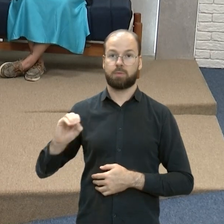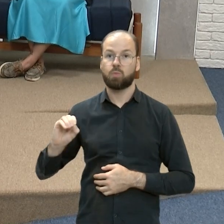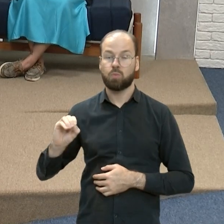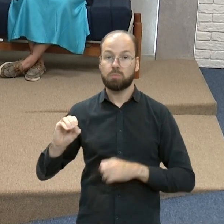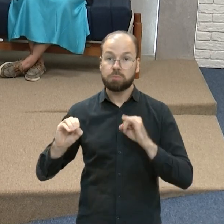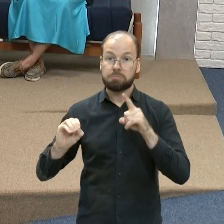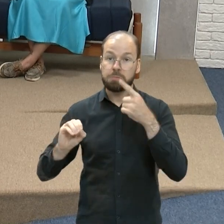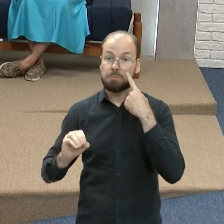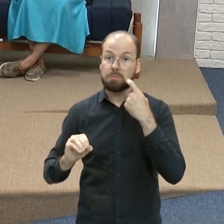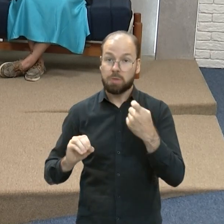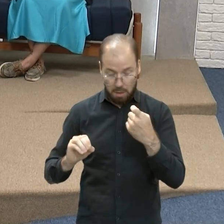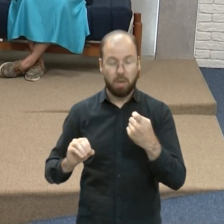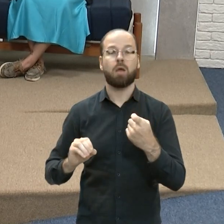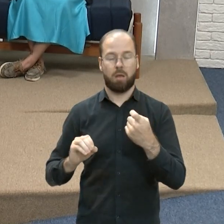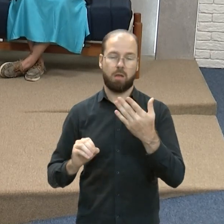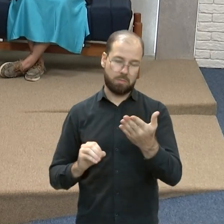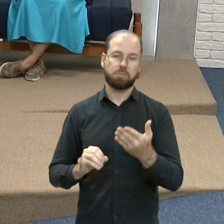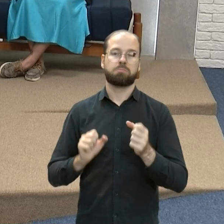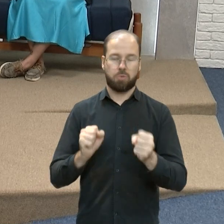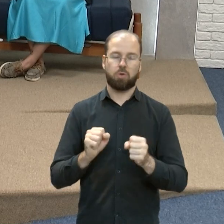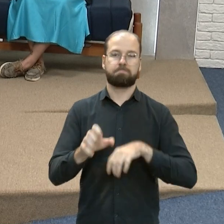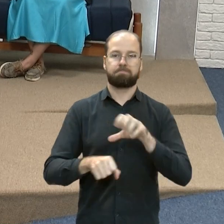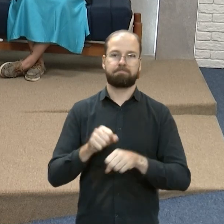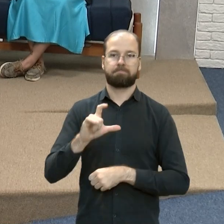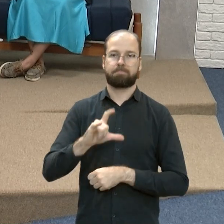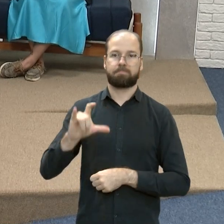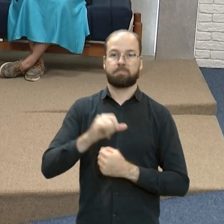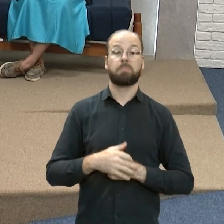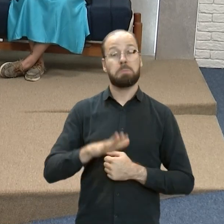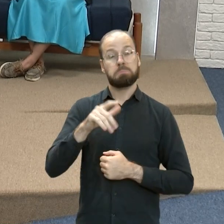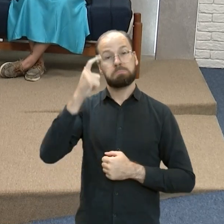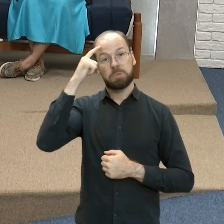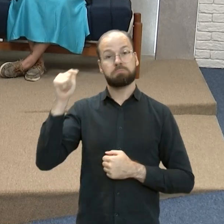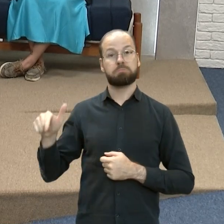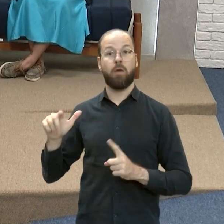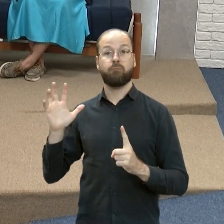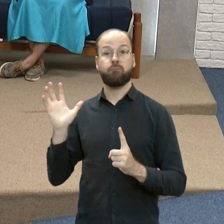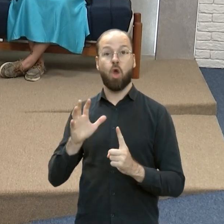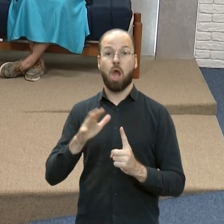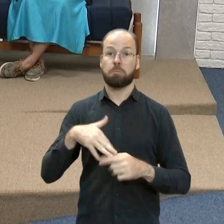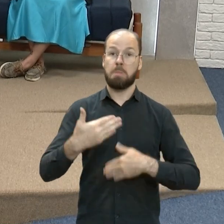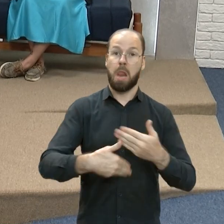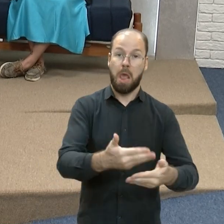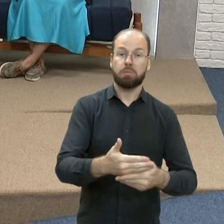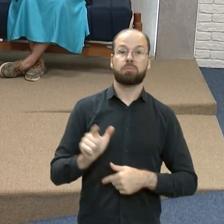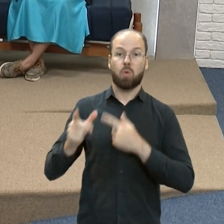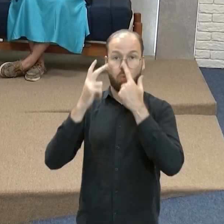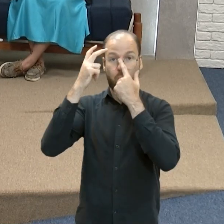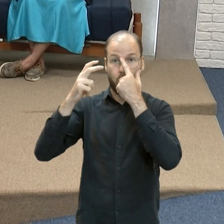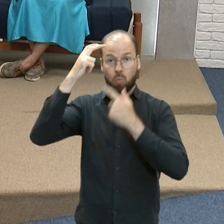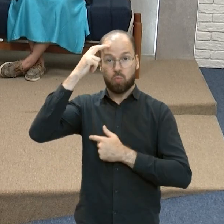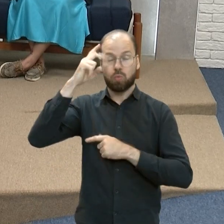interesse. Bom, e pensando na influência dessa mulher, né, tão ativa na cultura, na